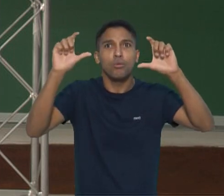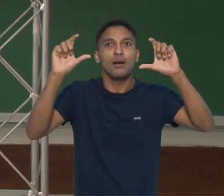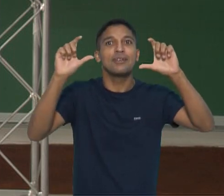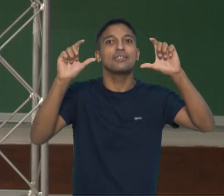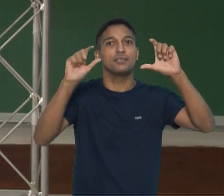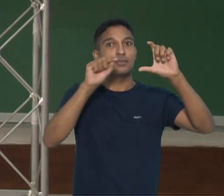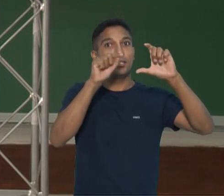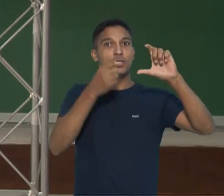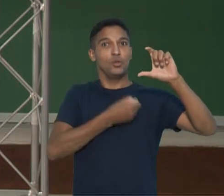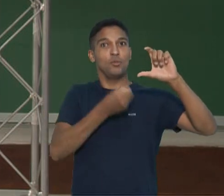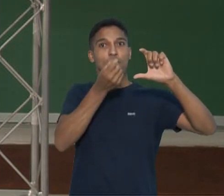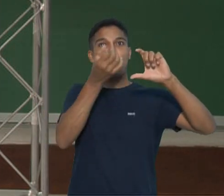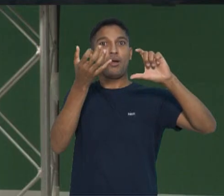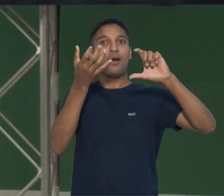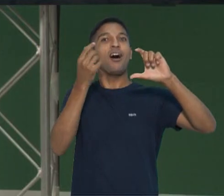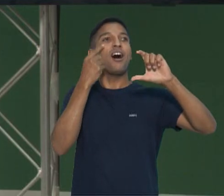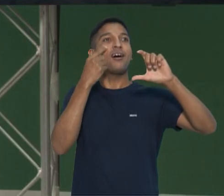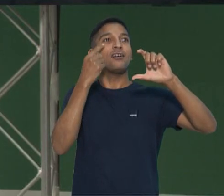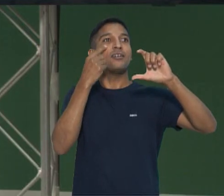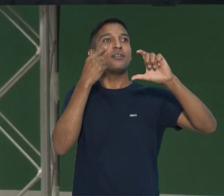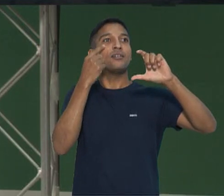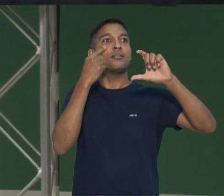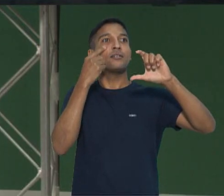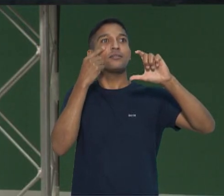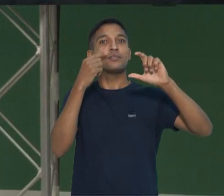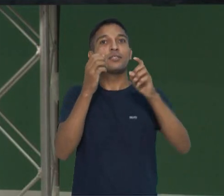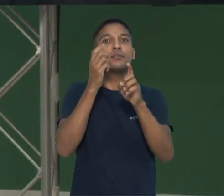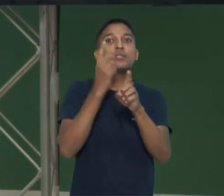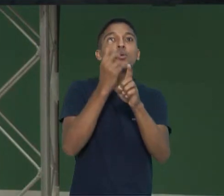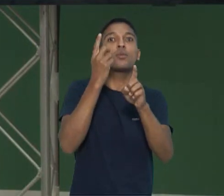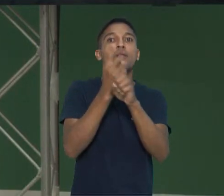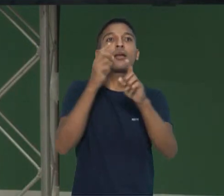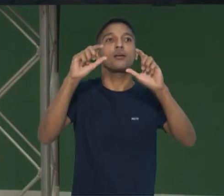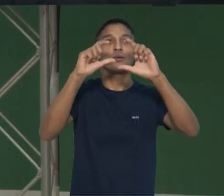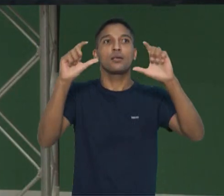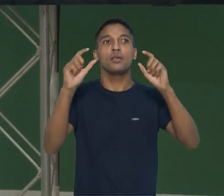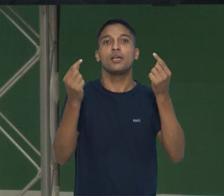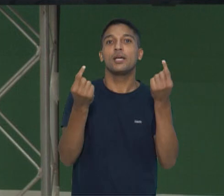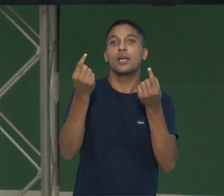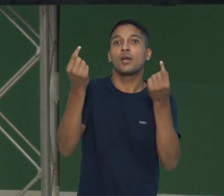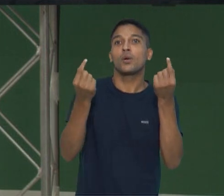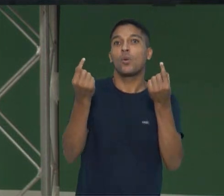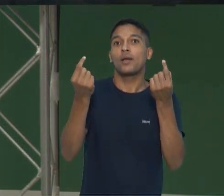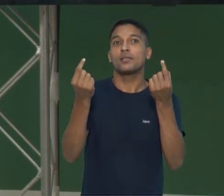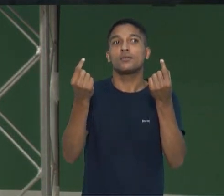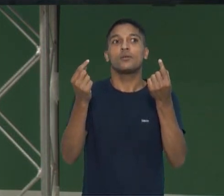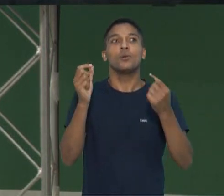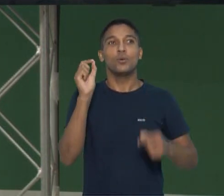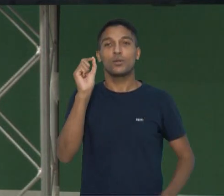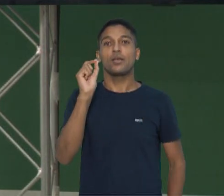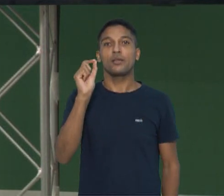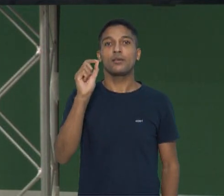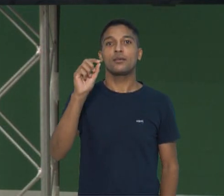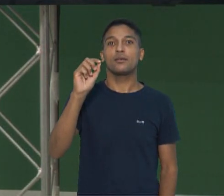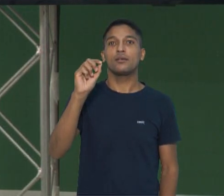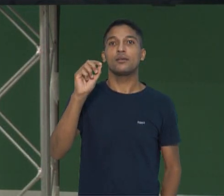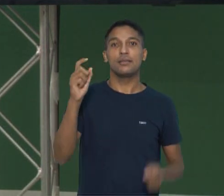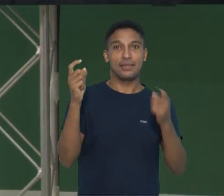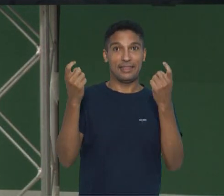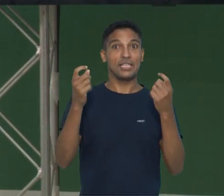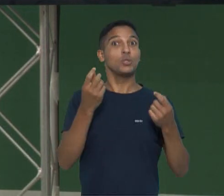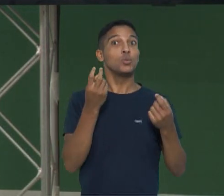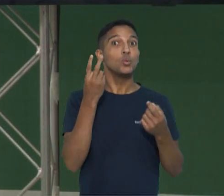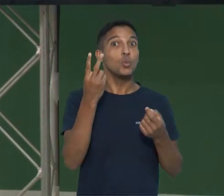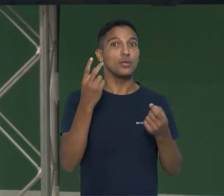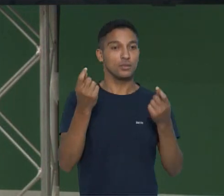dados. Para que vocês identifiquem quais os pares de hipérboles. Então, aqui nós temos duas